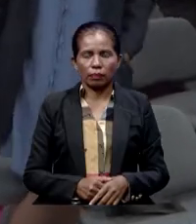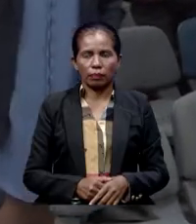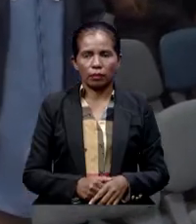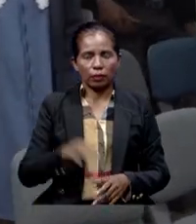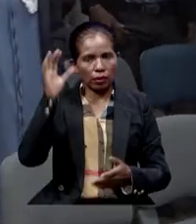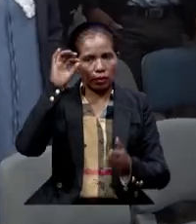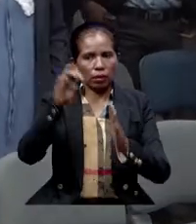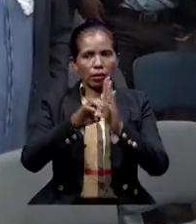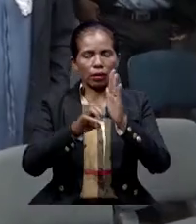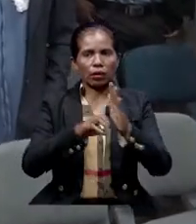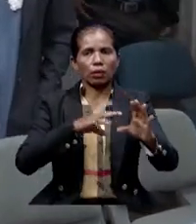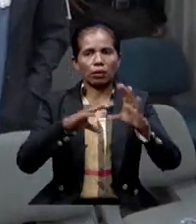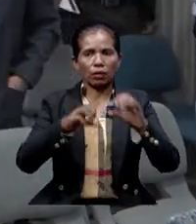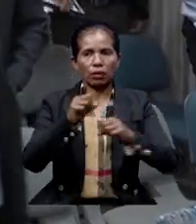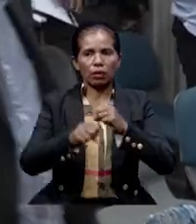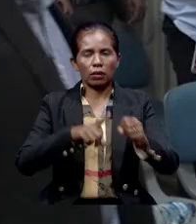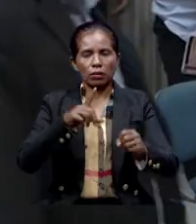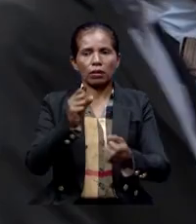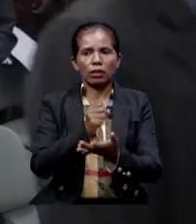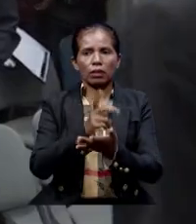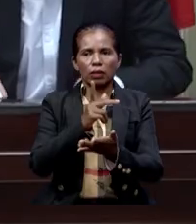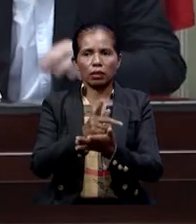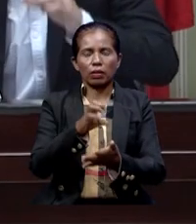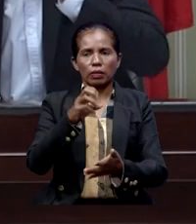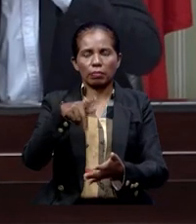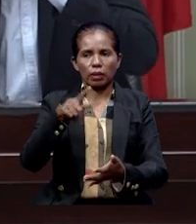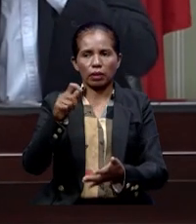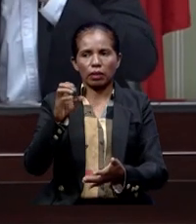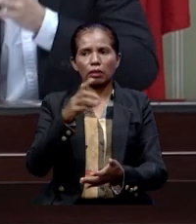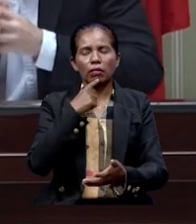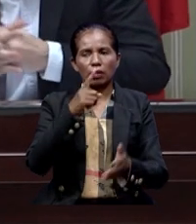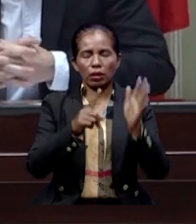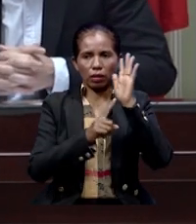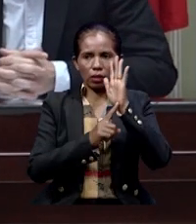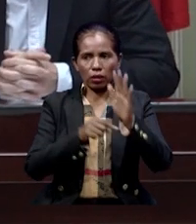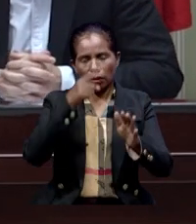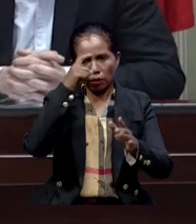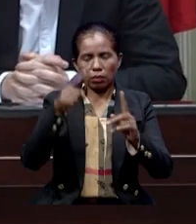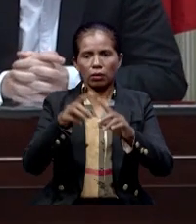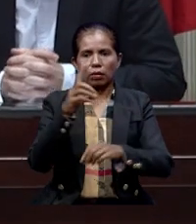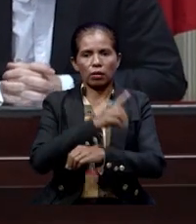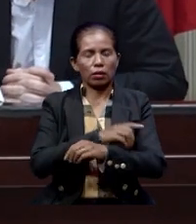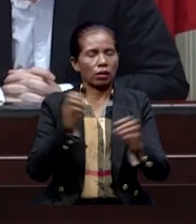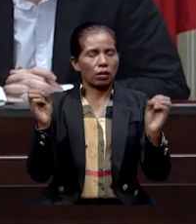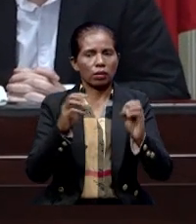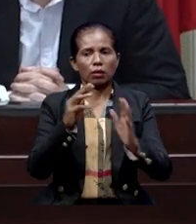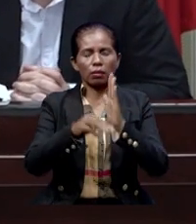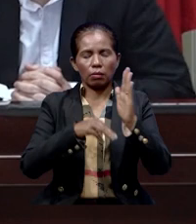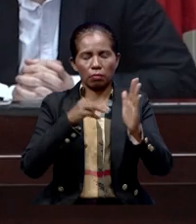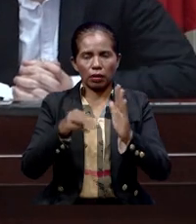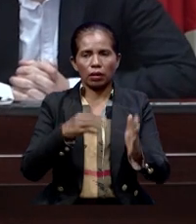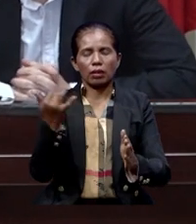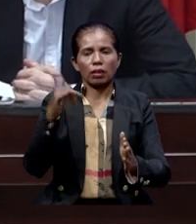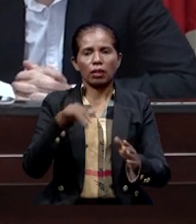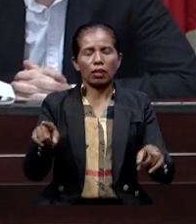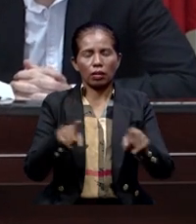Secretário Estado de Comunicação Social, ka SECOMS, expedito dia simene satole hirakne, tamba ohin loron la o state media convencional